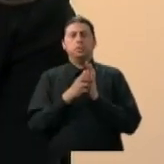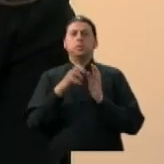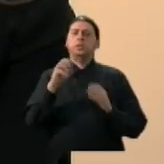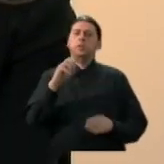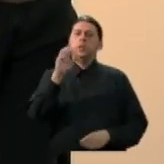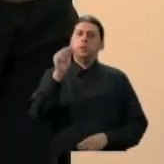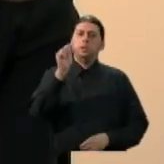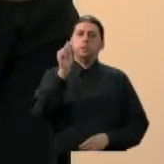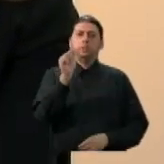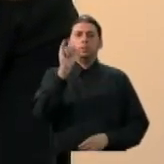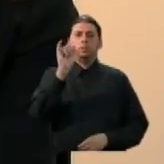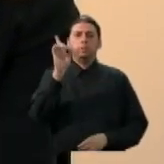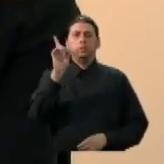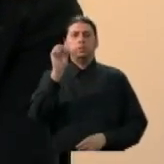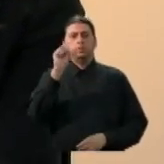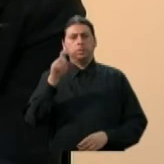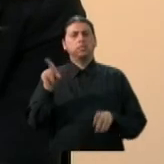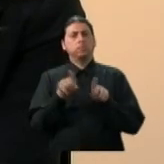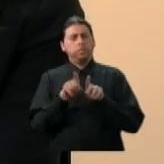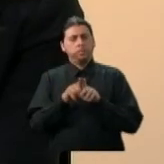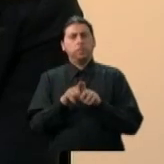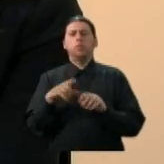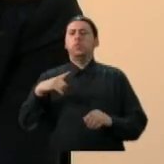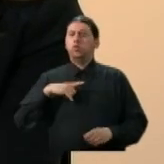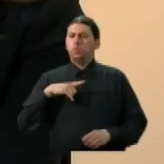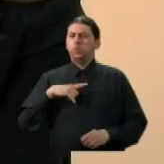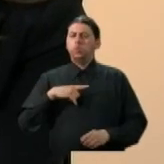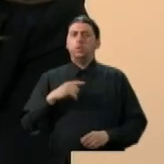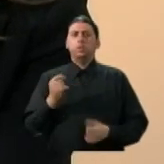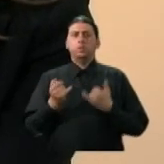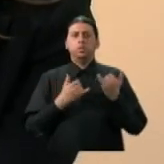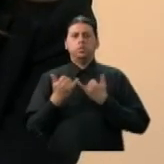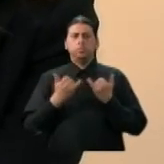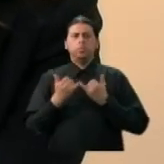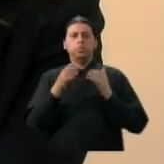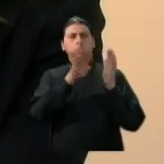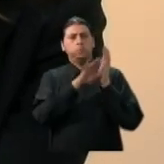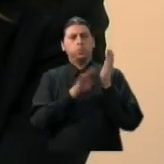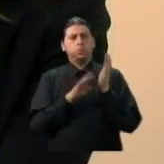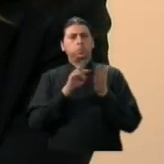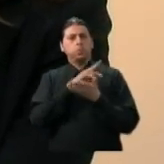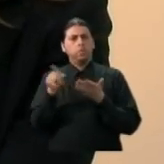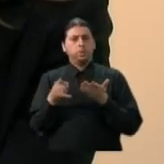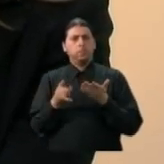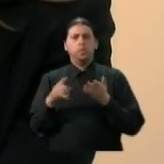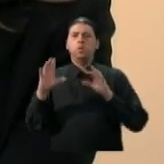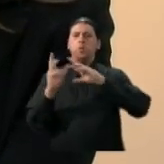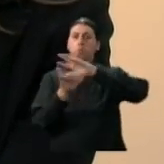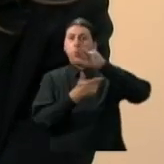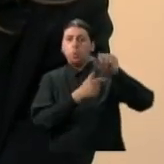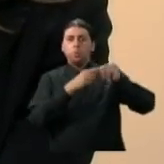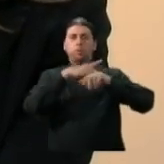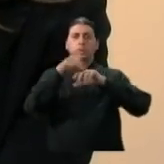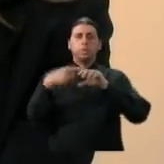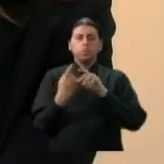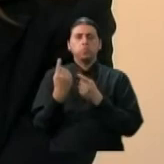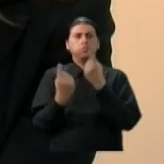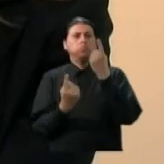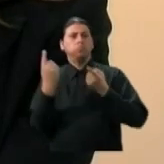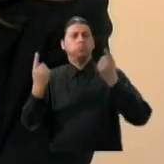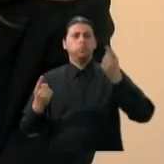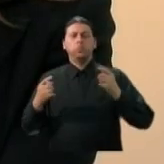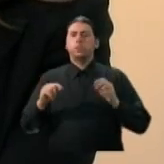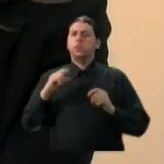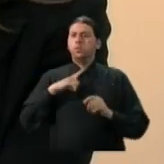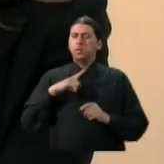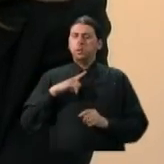frente, digamos assim, né? Então, para o HPV, enquanto muitos países só têm no serviço privado, o Brasil